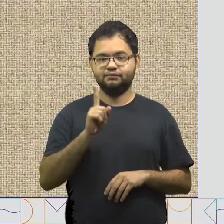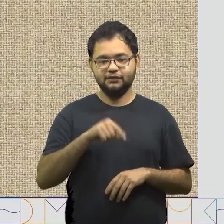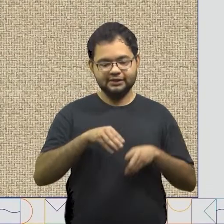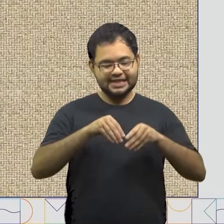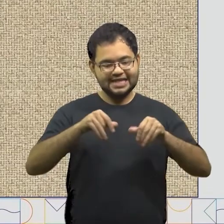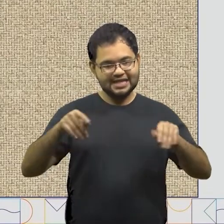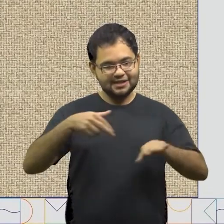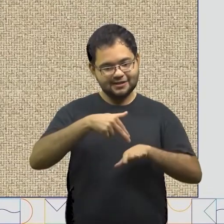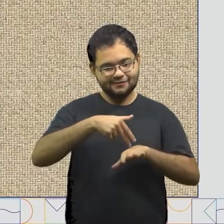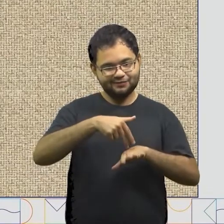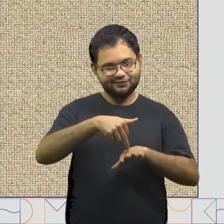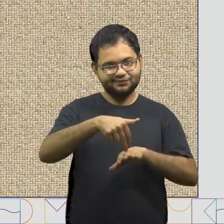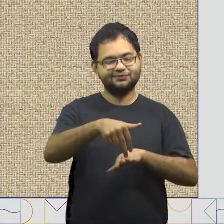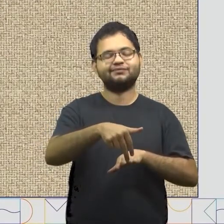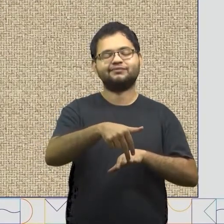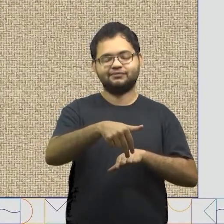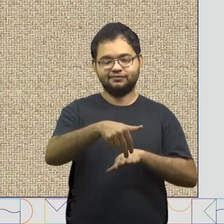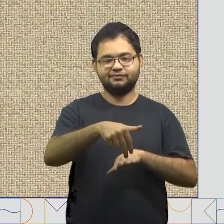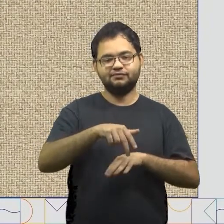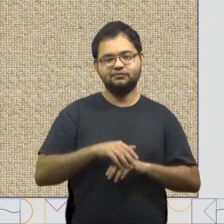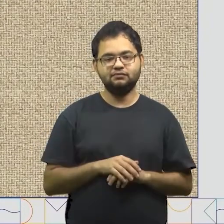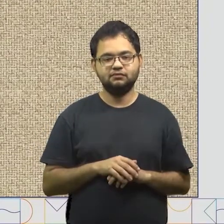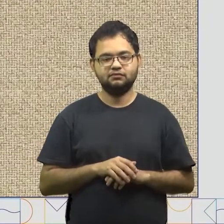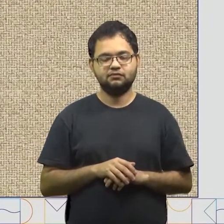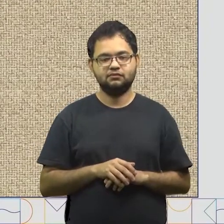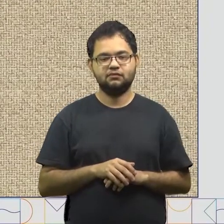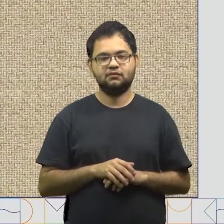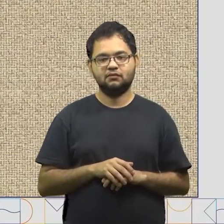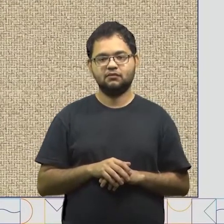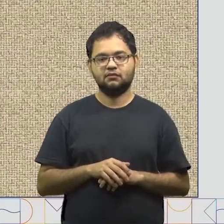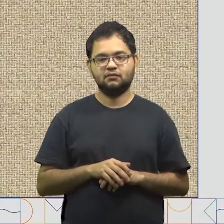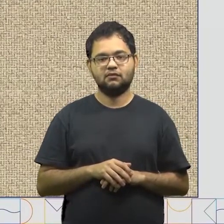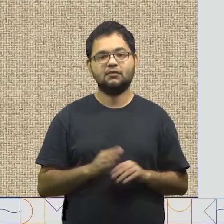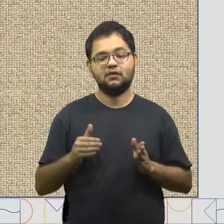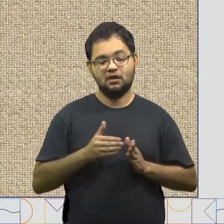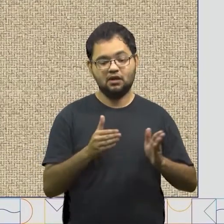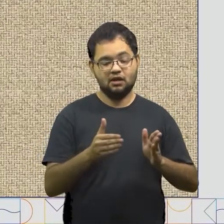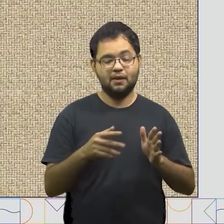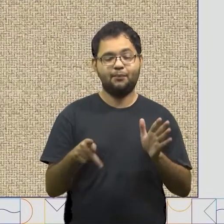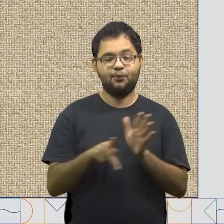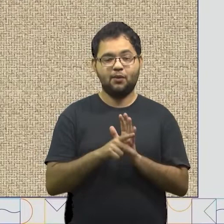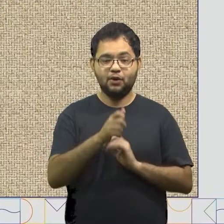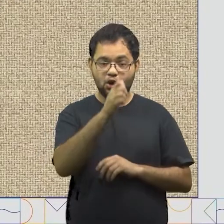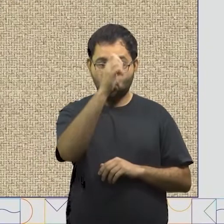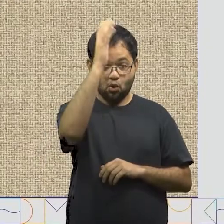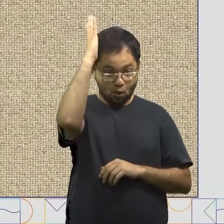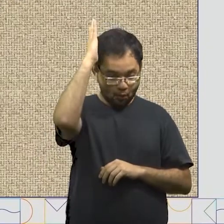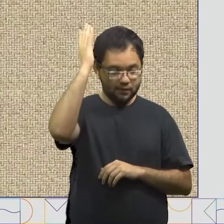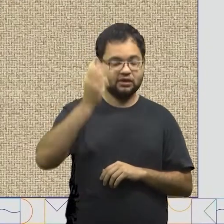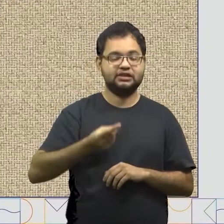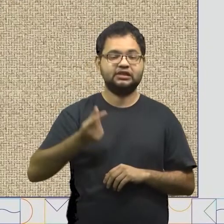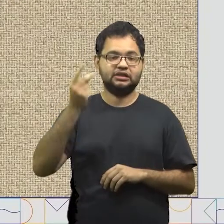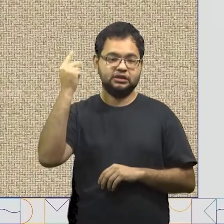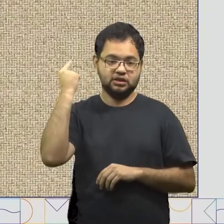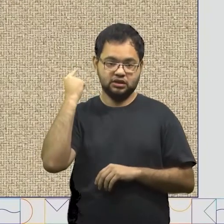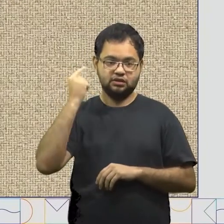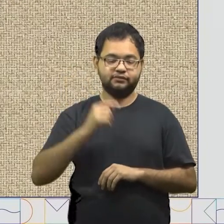e terrestres complementando o texto diz que eram nas antigas estradas romanas